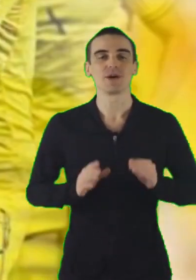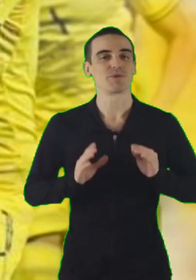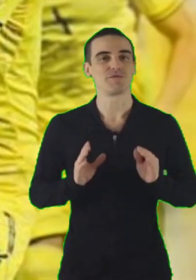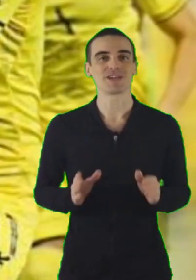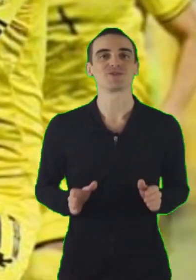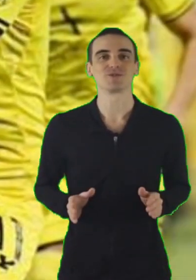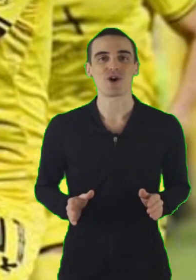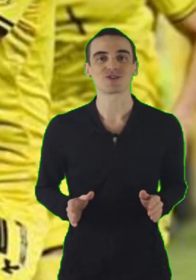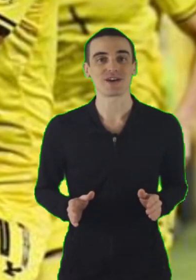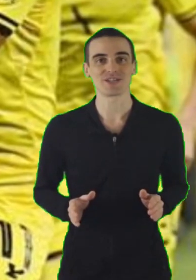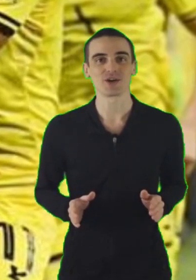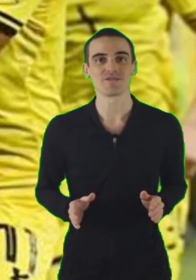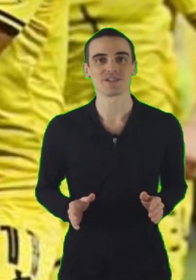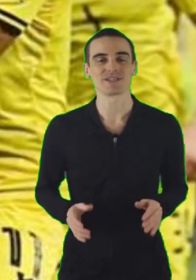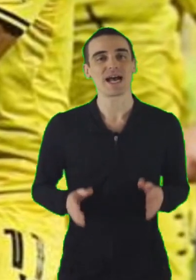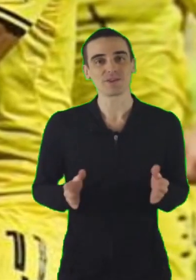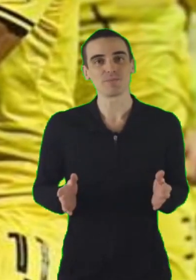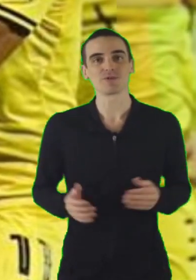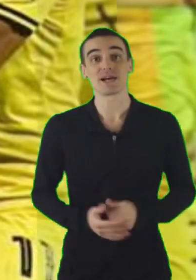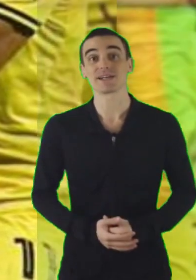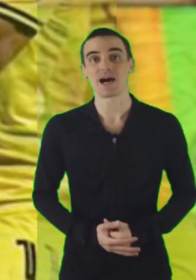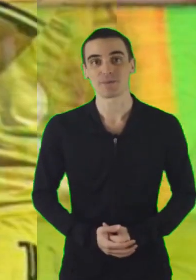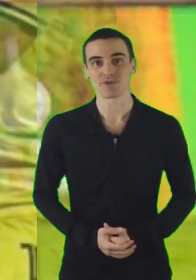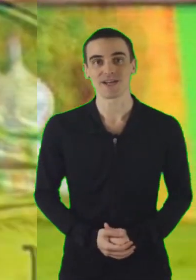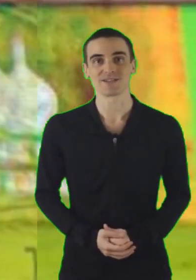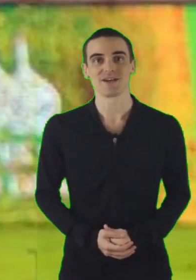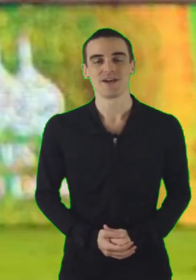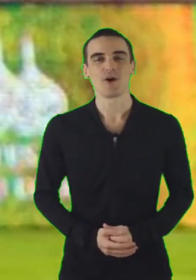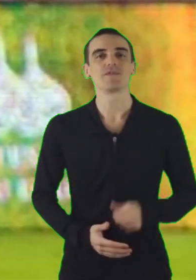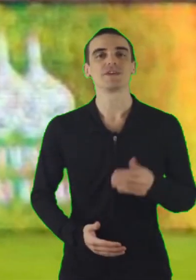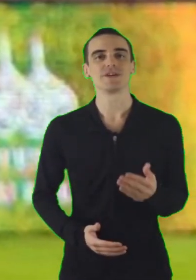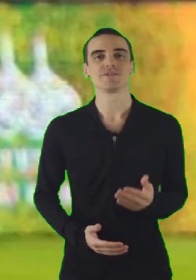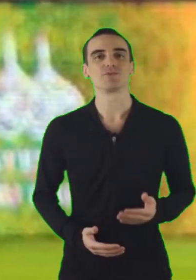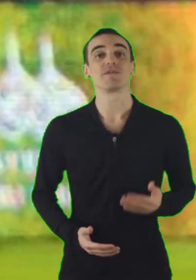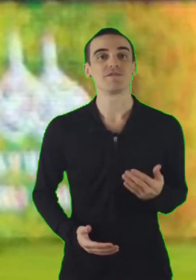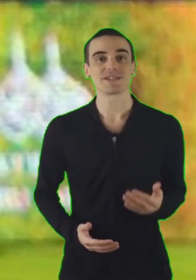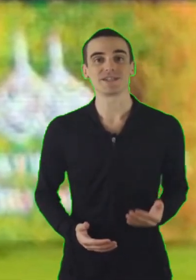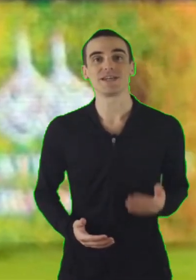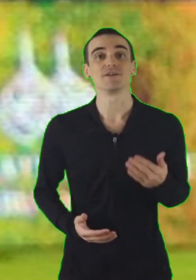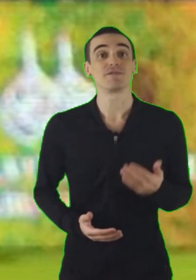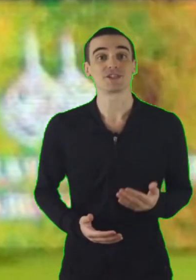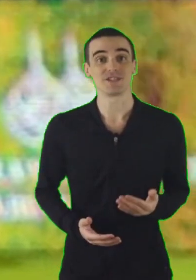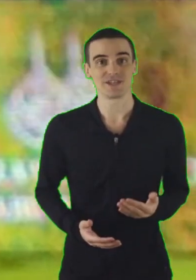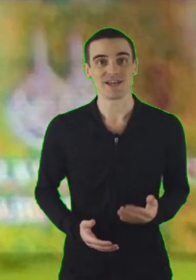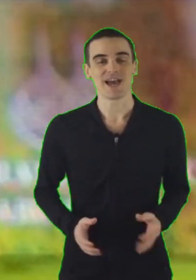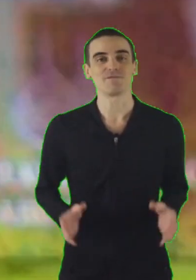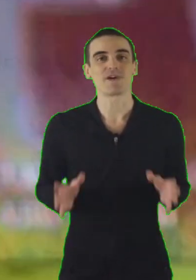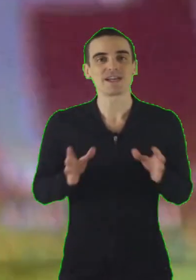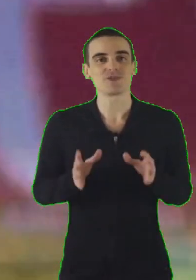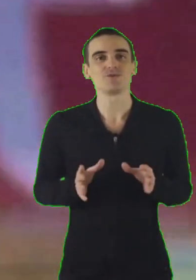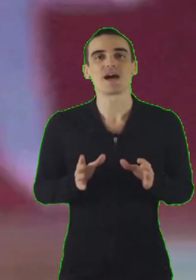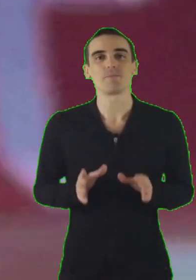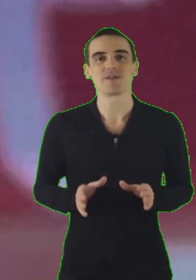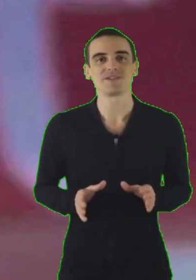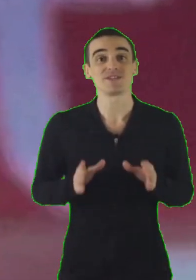antecipar a contratação e tê-lo de imediato, ainda no começo deste ano. A reportagem apurou com uma pessoa ligada a Gilberto que o centroavante deseja